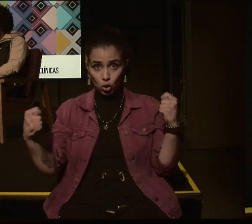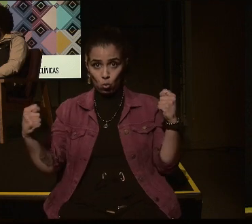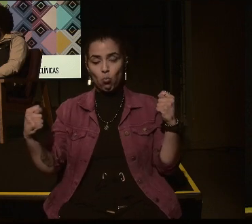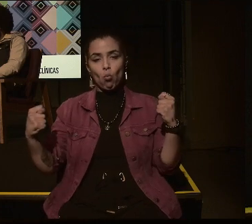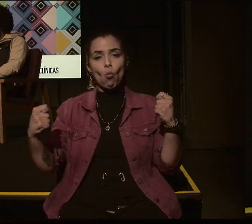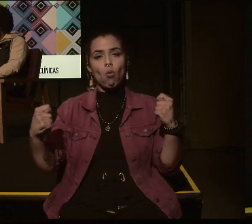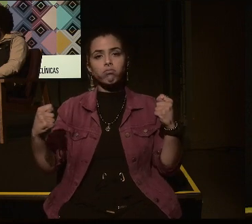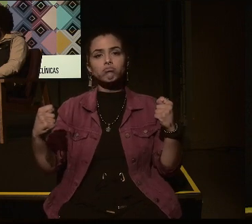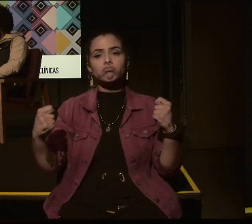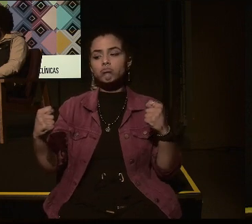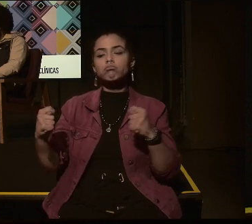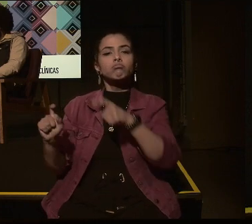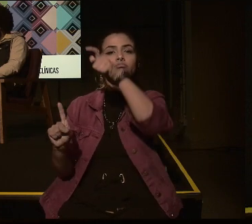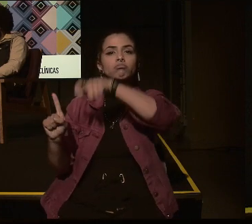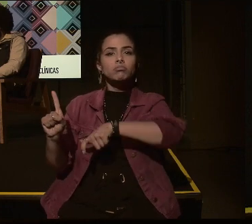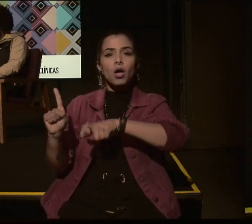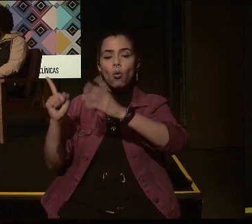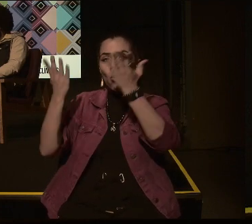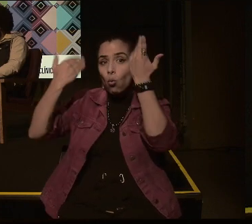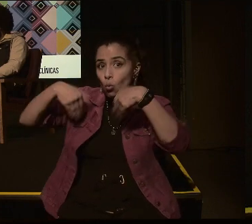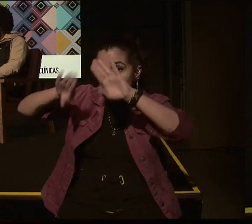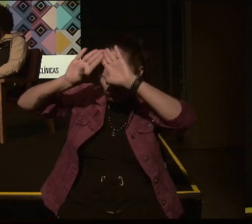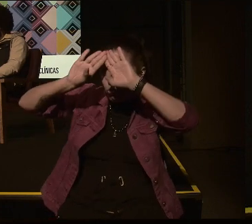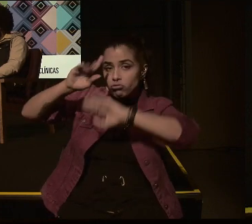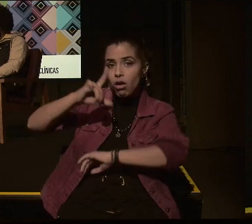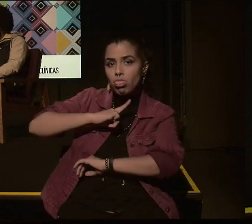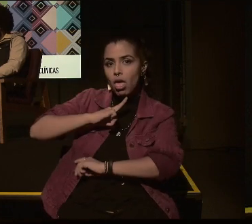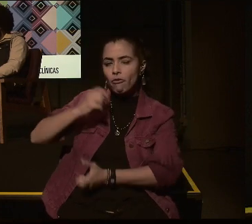né? O fogo de Xangô,